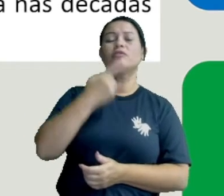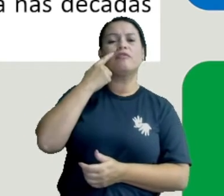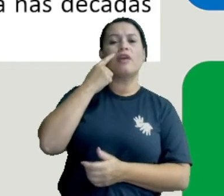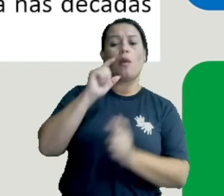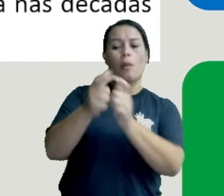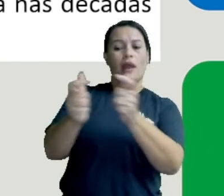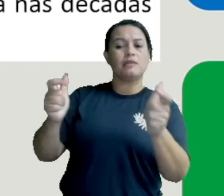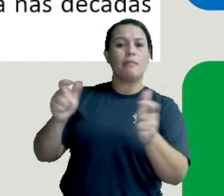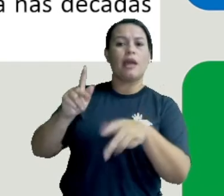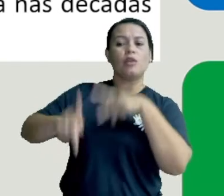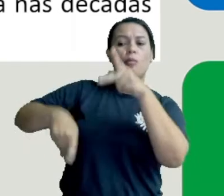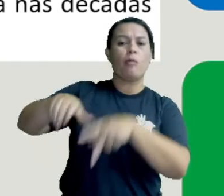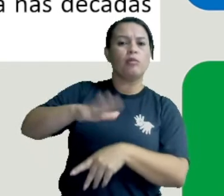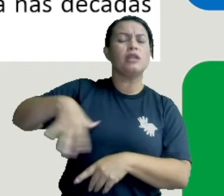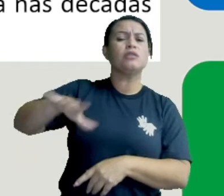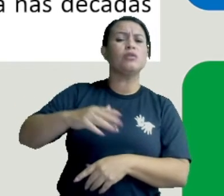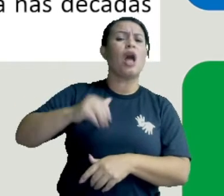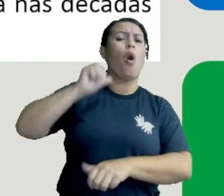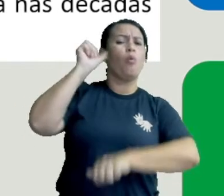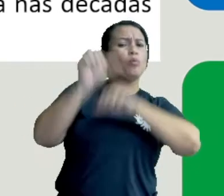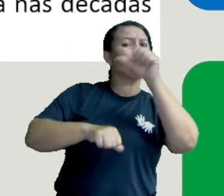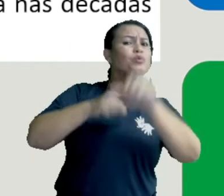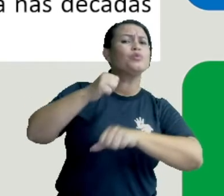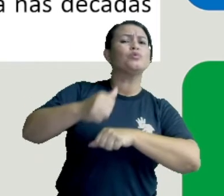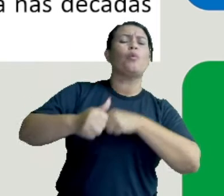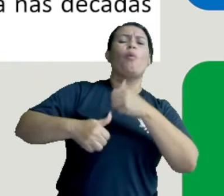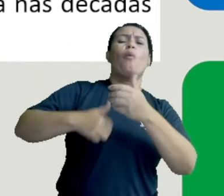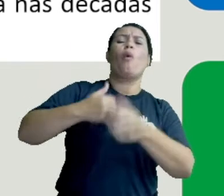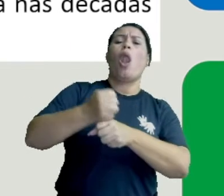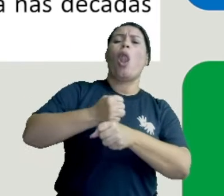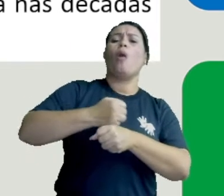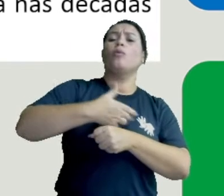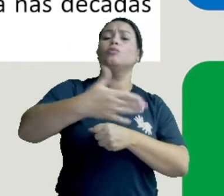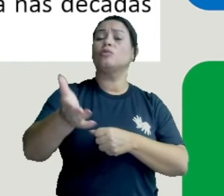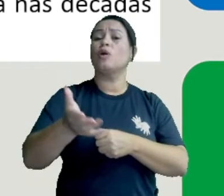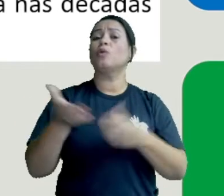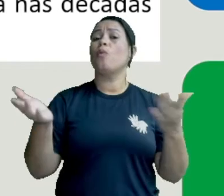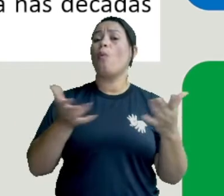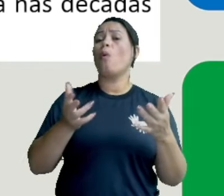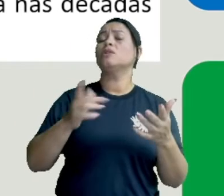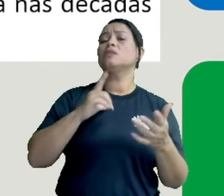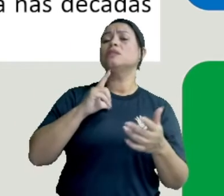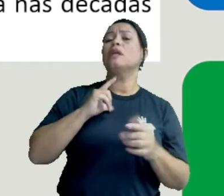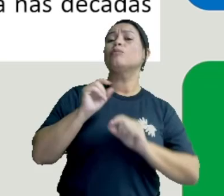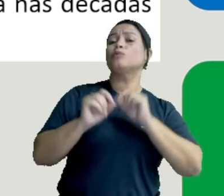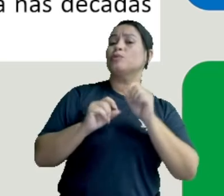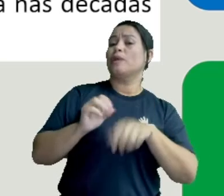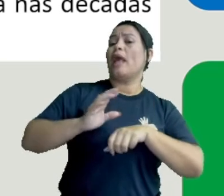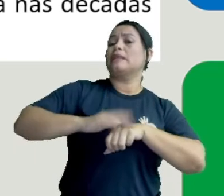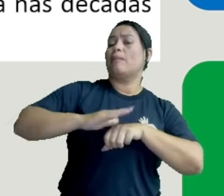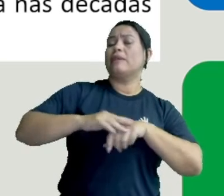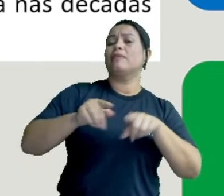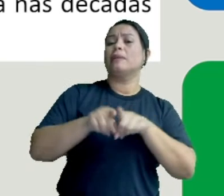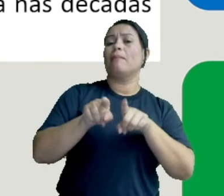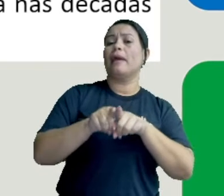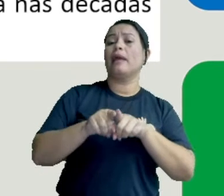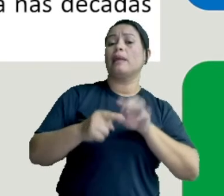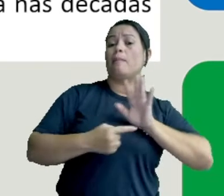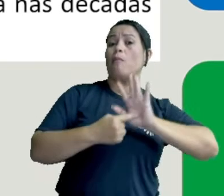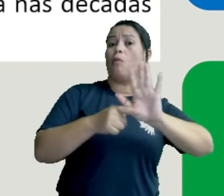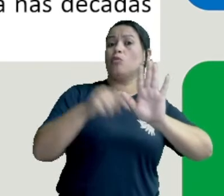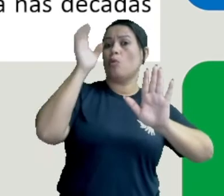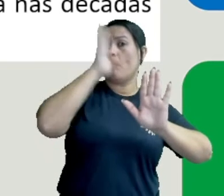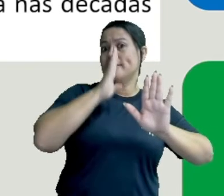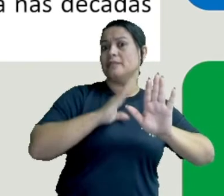como eu falei, ele mudou muito ao longo do tempo e a estimativa, né, existem estimativas atuais que mostram aí que o Brasil tem